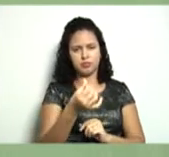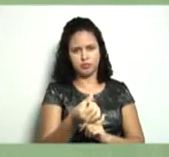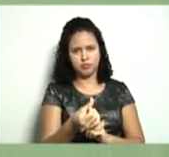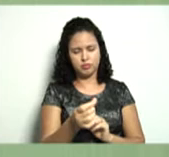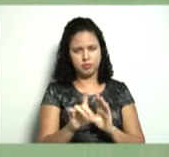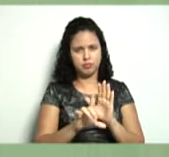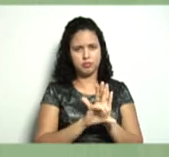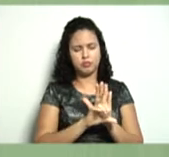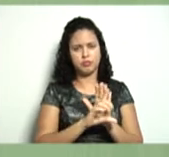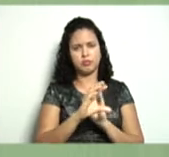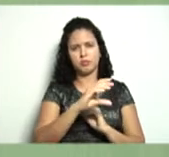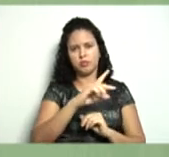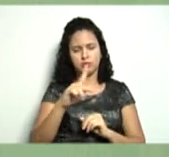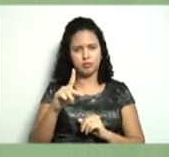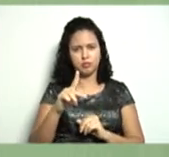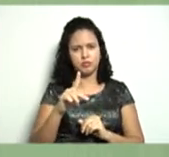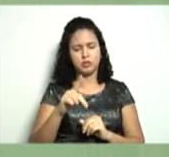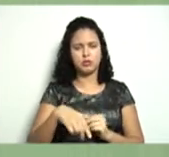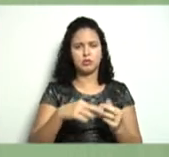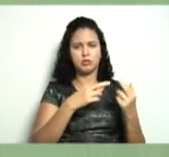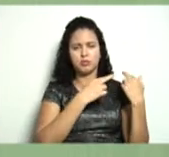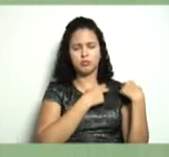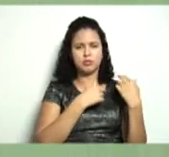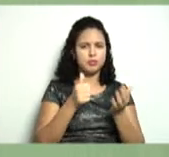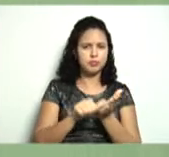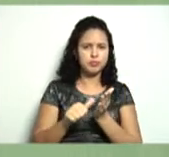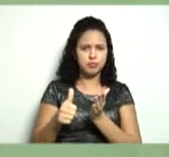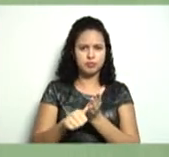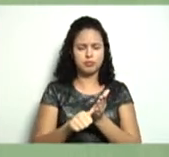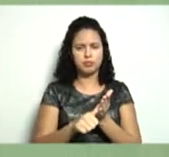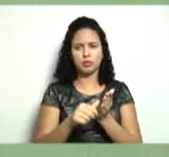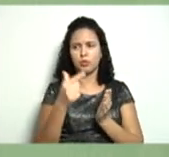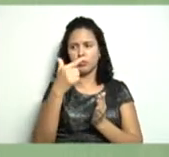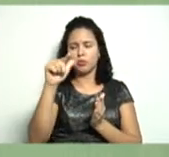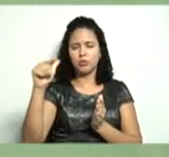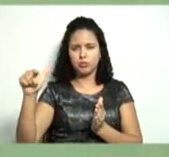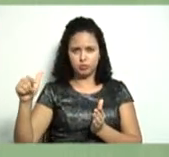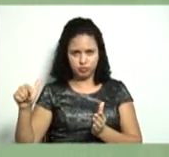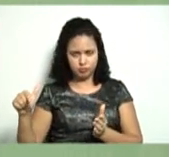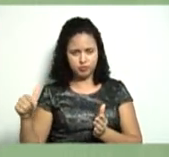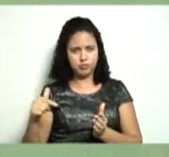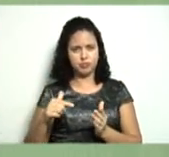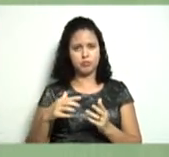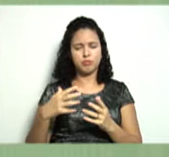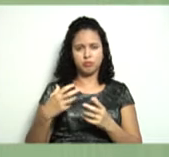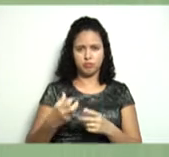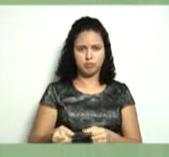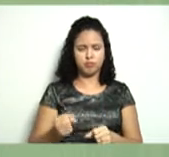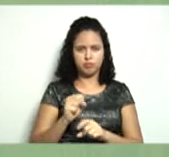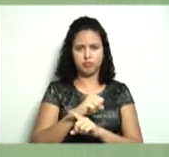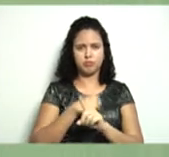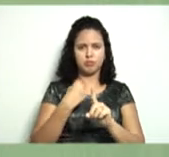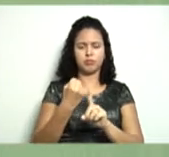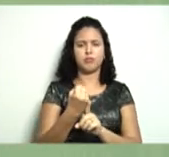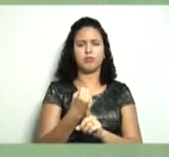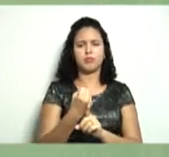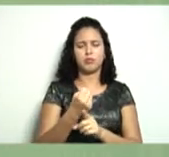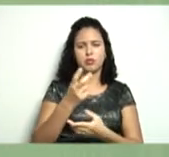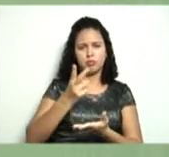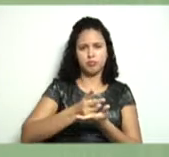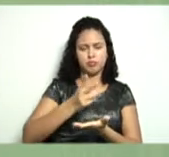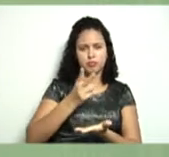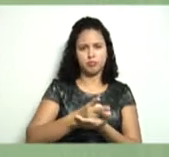Cooperativa, a responsabilidade do associado perante terceiros por compromissos da sociedade perdura para